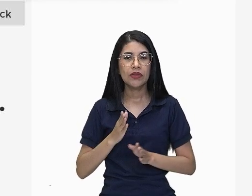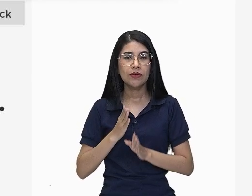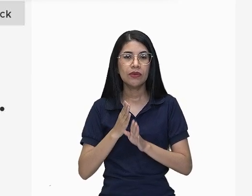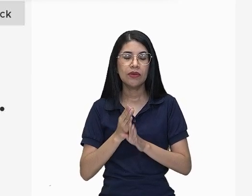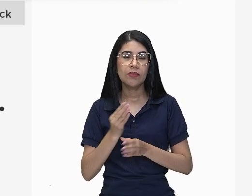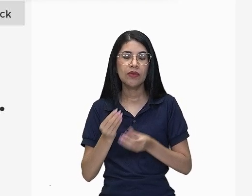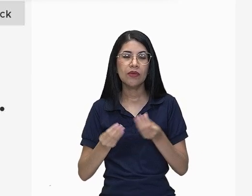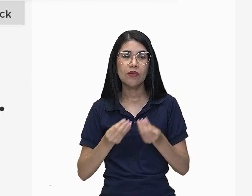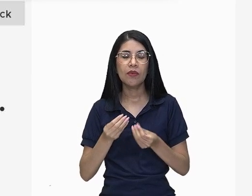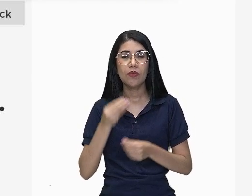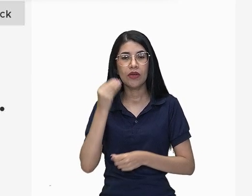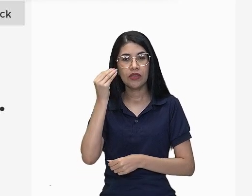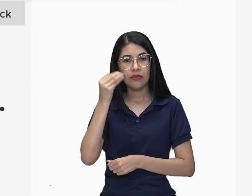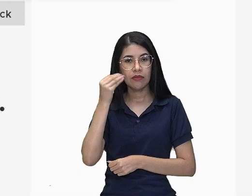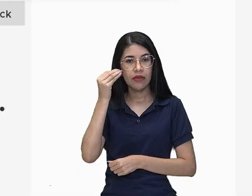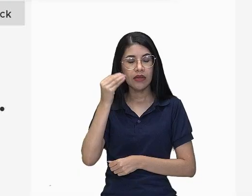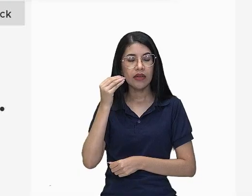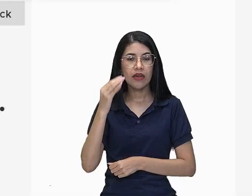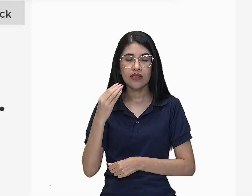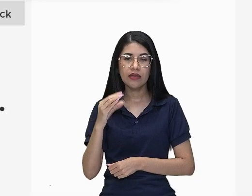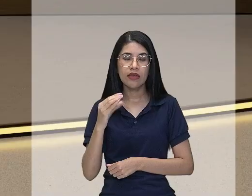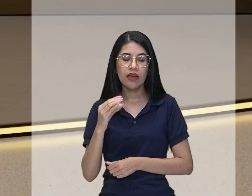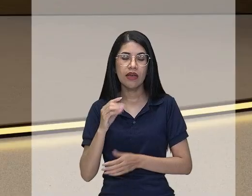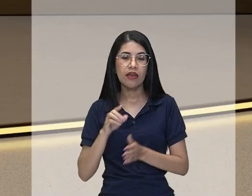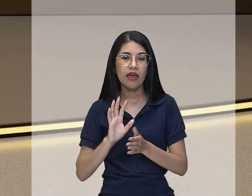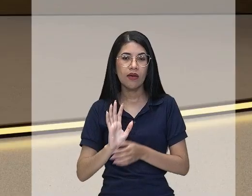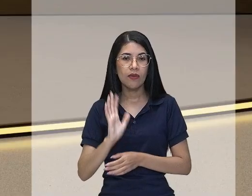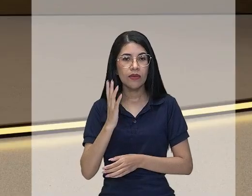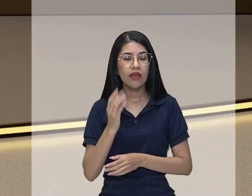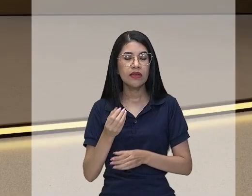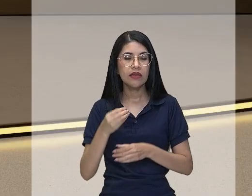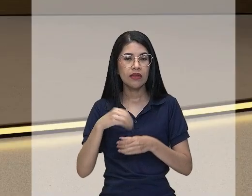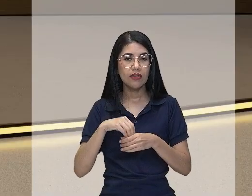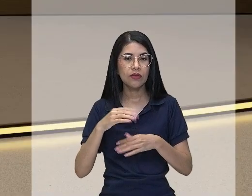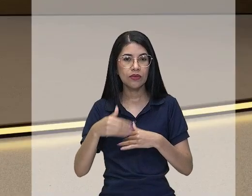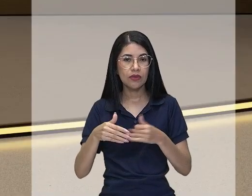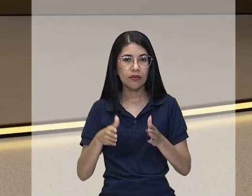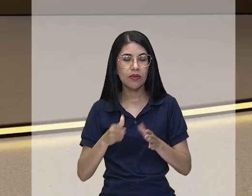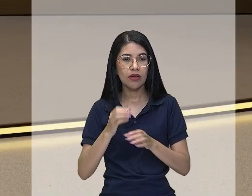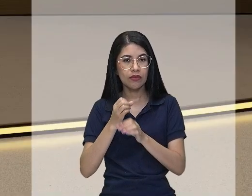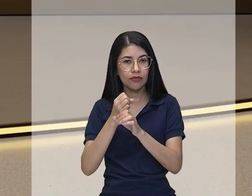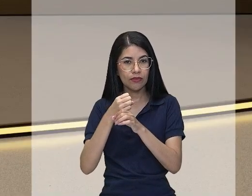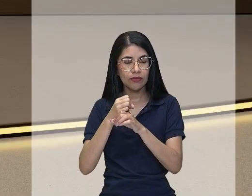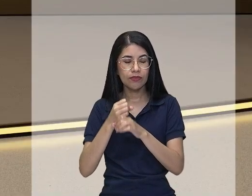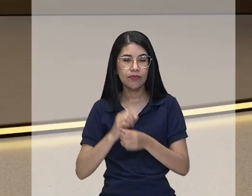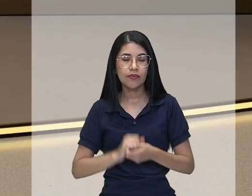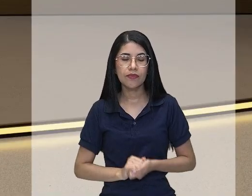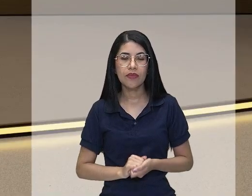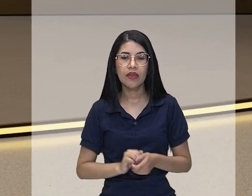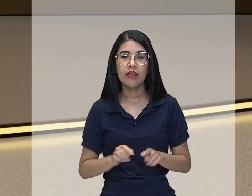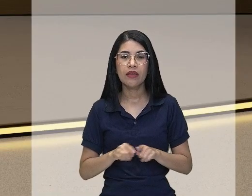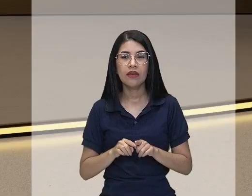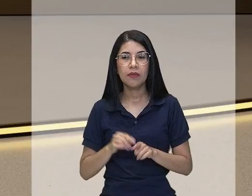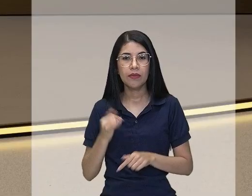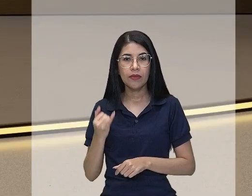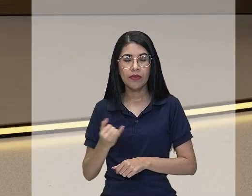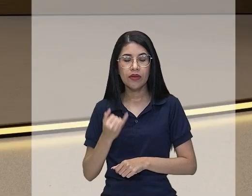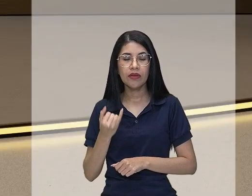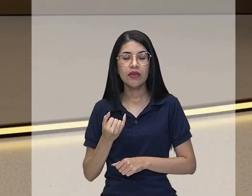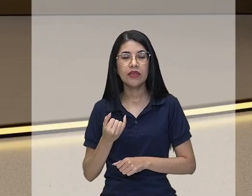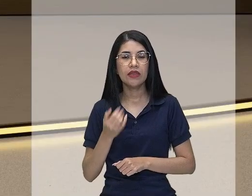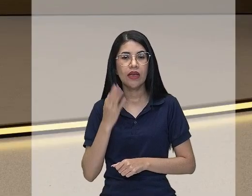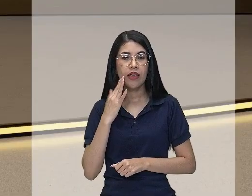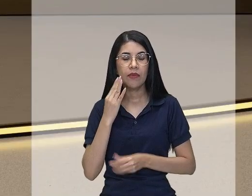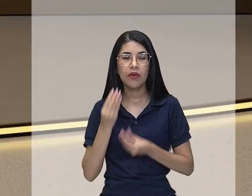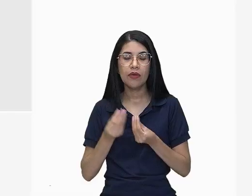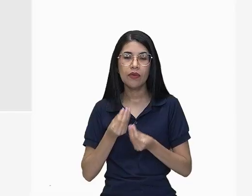desse conhecimento científico, desses experimentos que são realizados em laboratórios. E é importante entender o metabolismo das